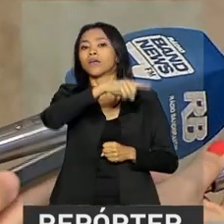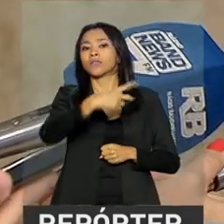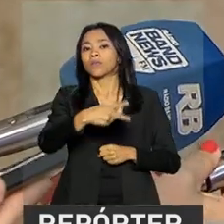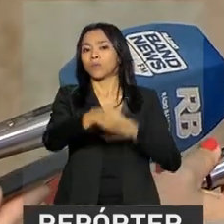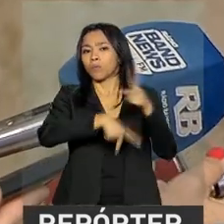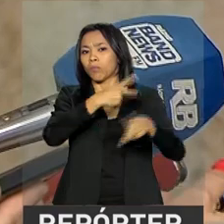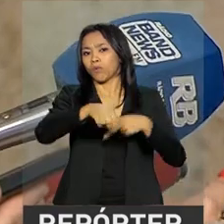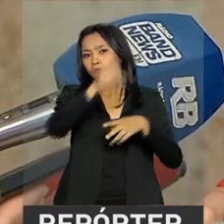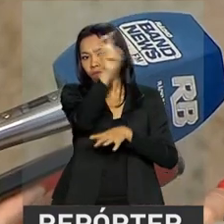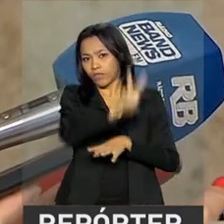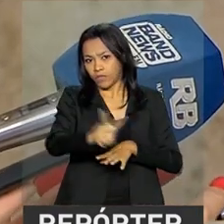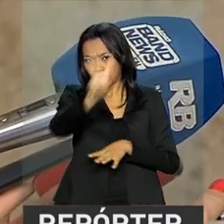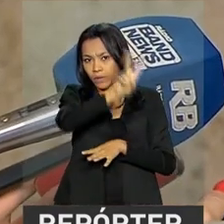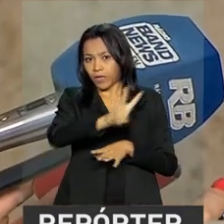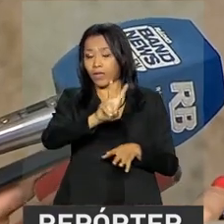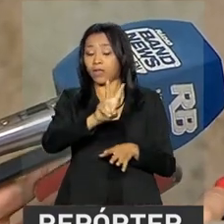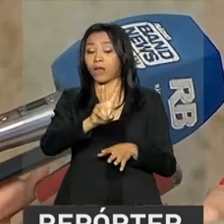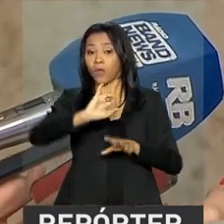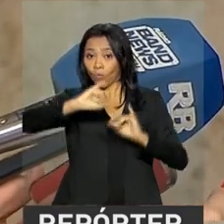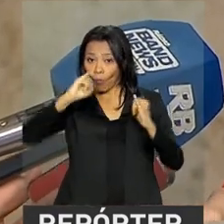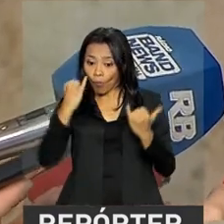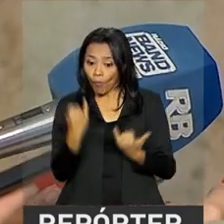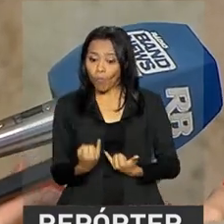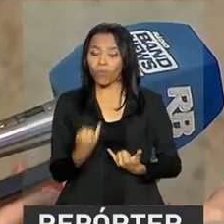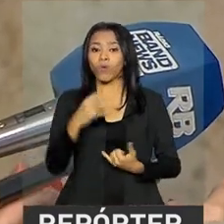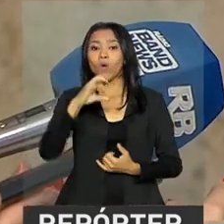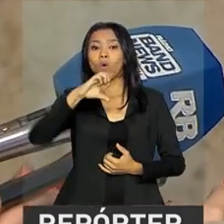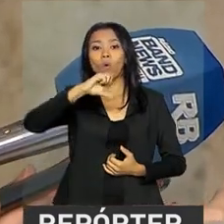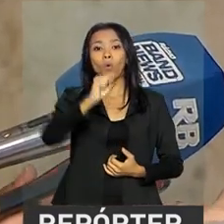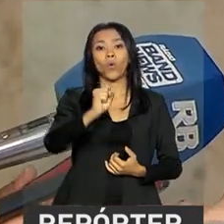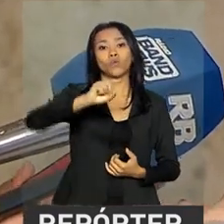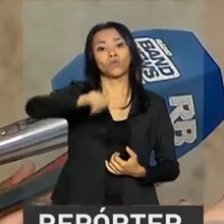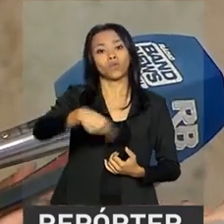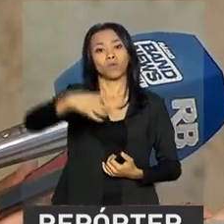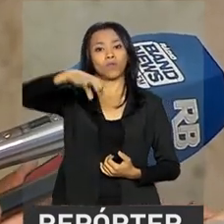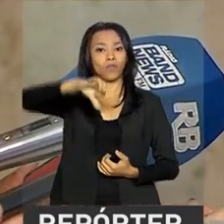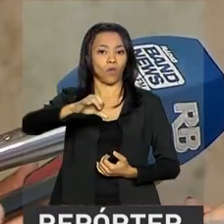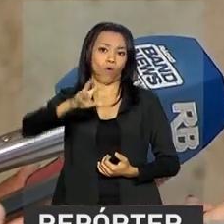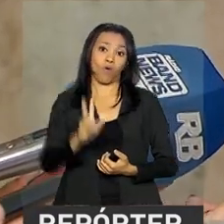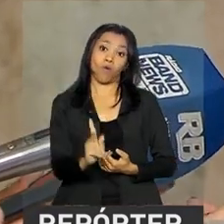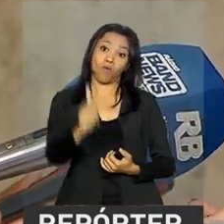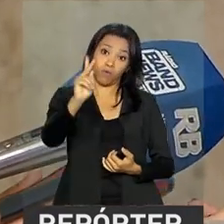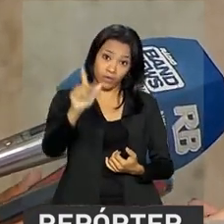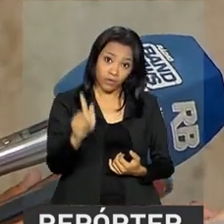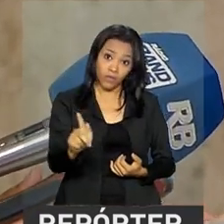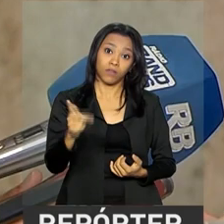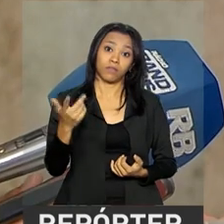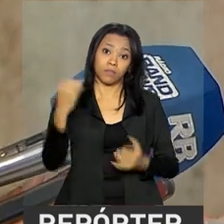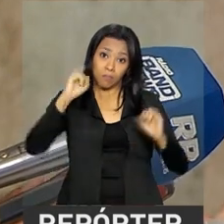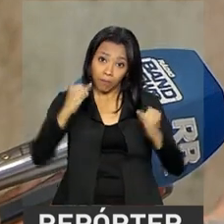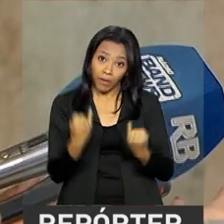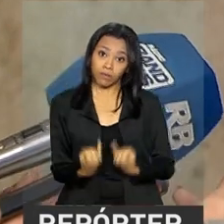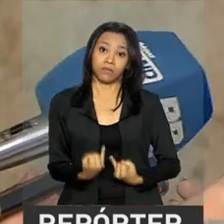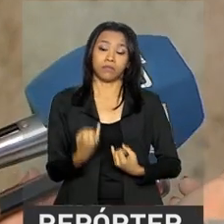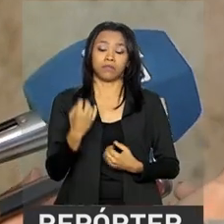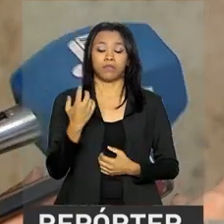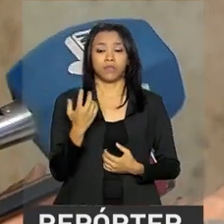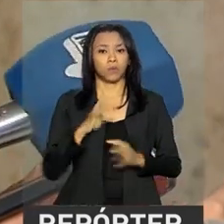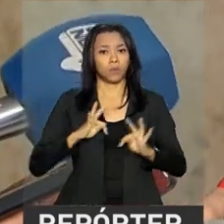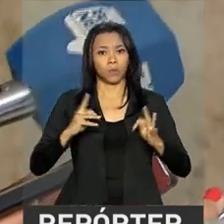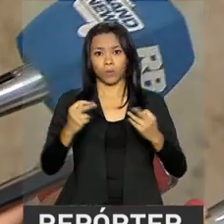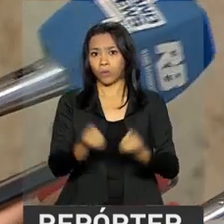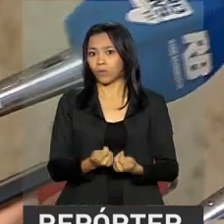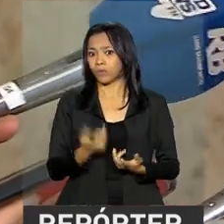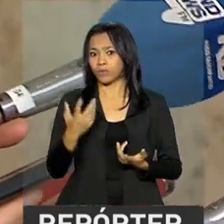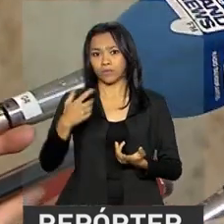é emagrecer em média 8,9 quilos 8,9 quilos todos os